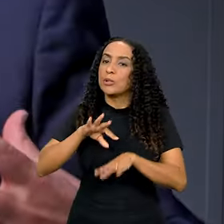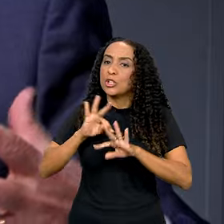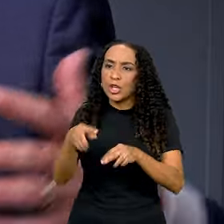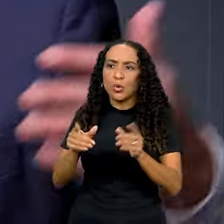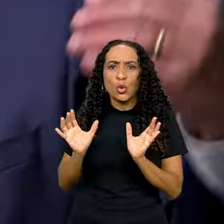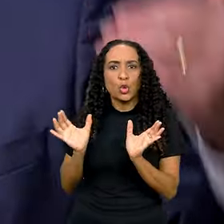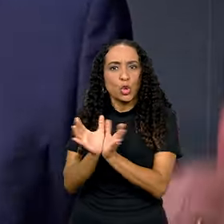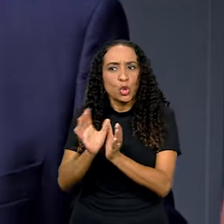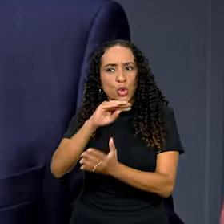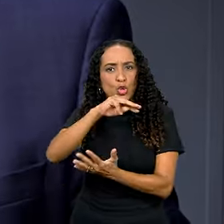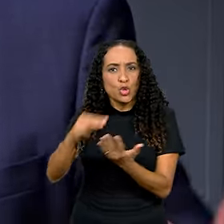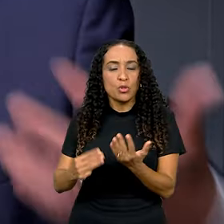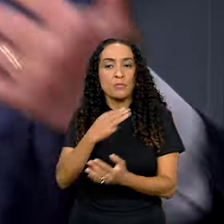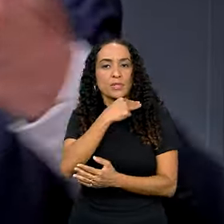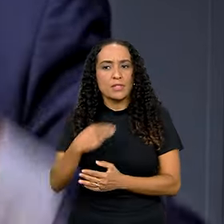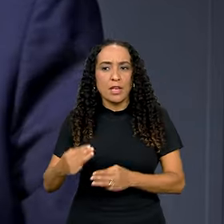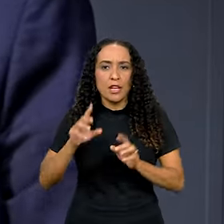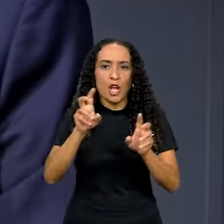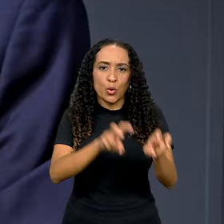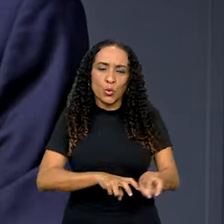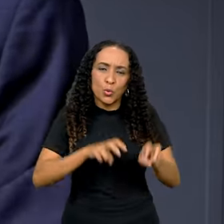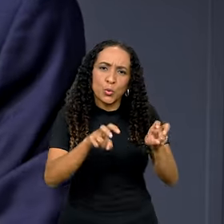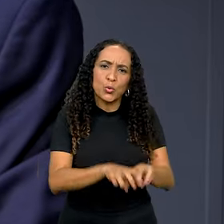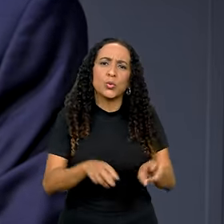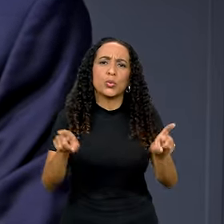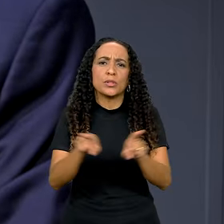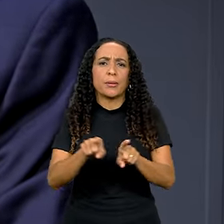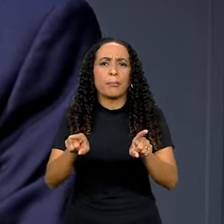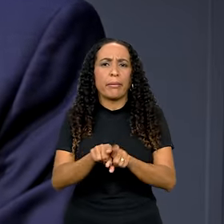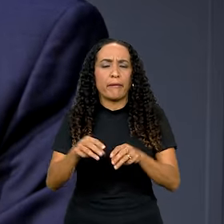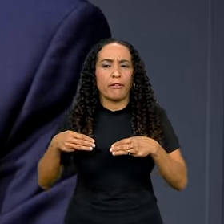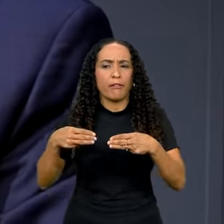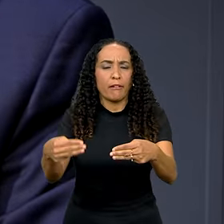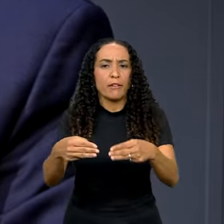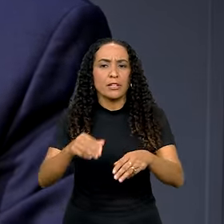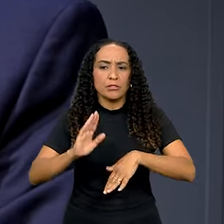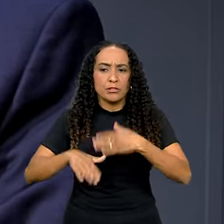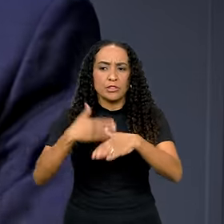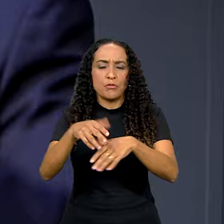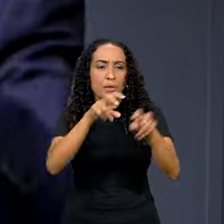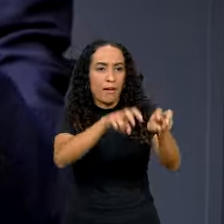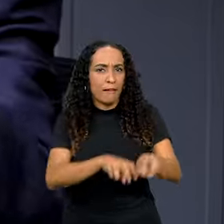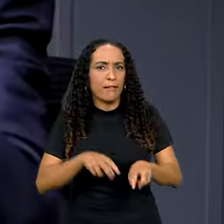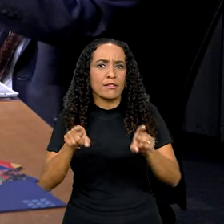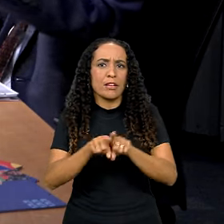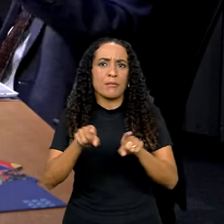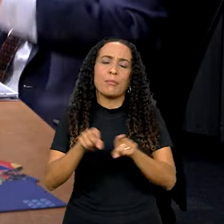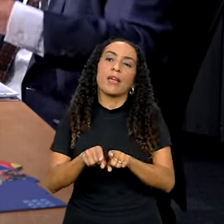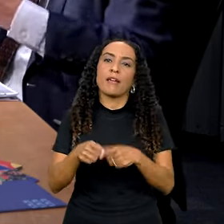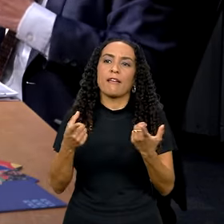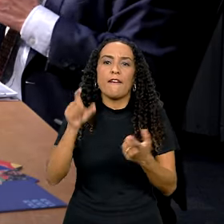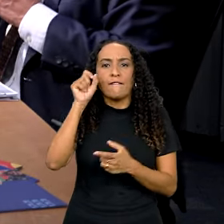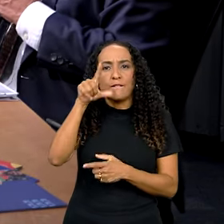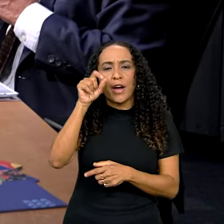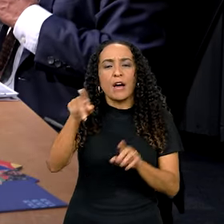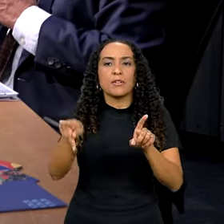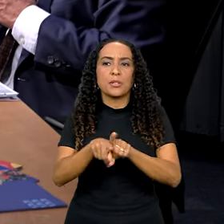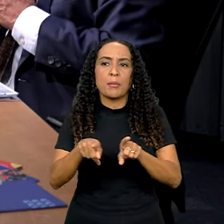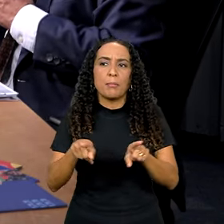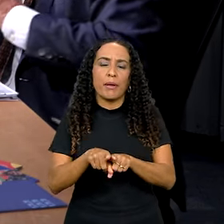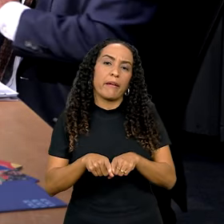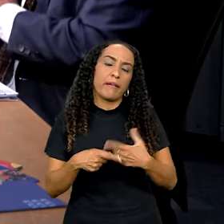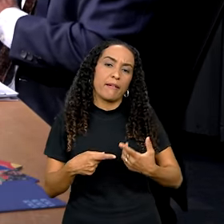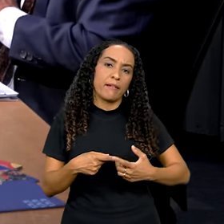seja aqui com o Ministério da Agricultura o ministério eh do Desenvolvimento Agrário Ministro fá Ministro Paulo